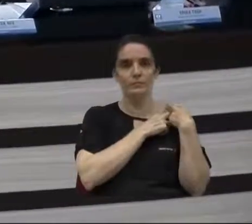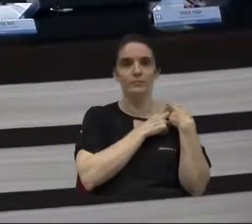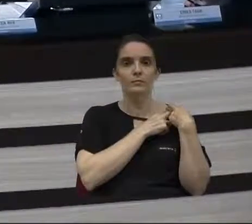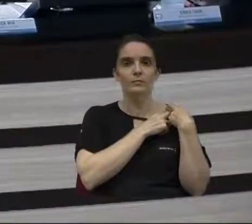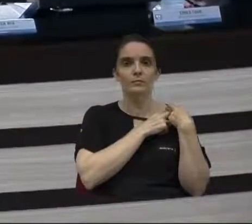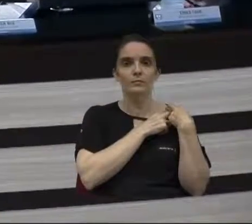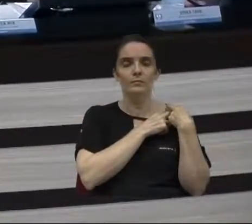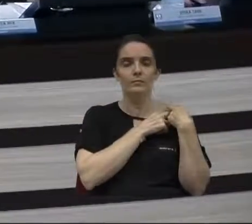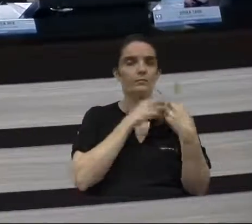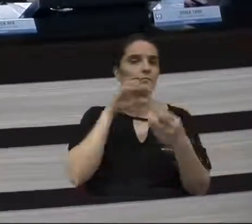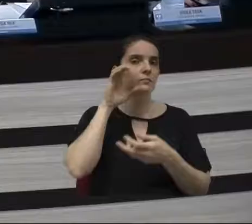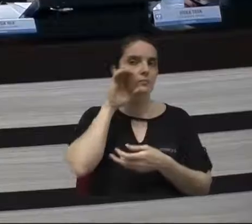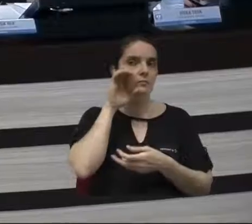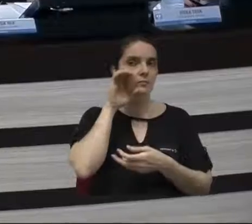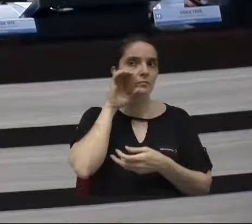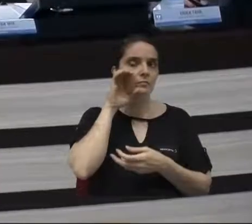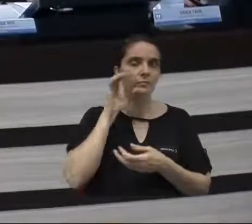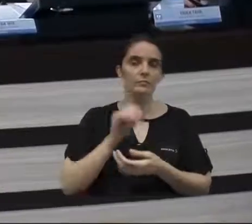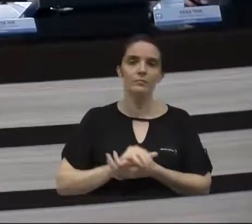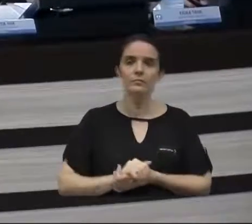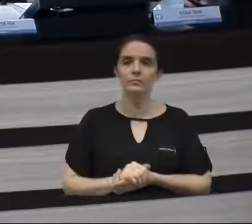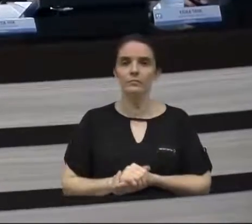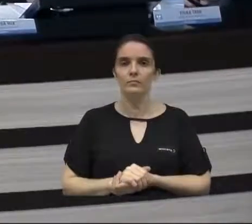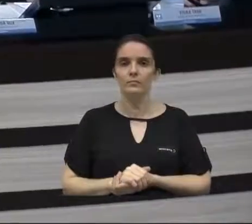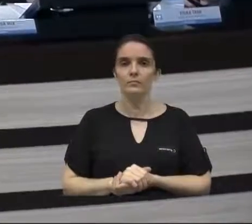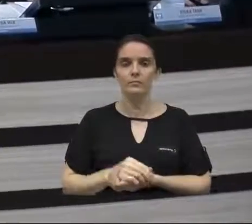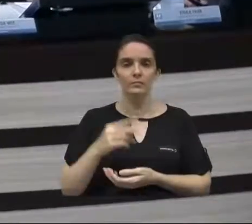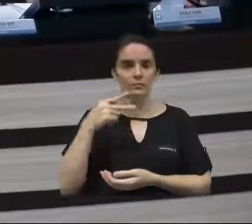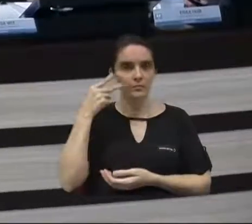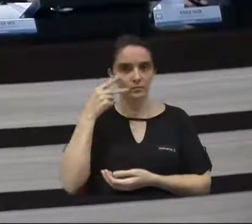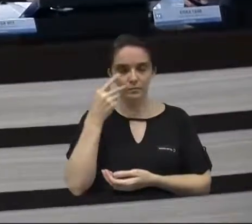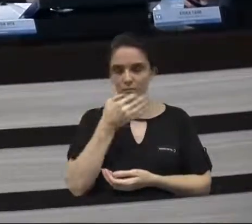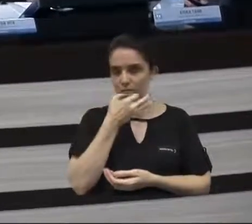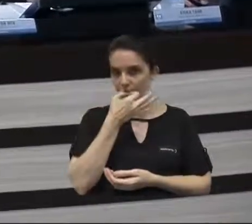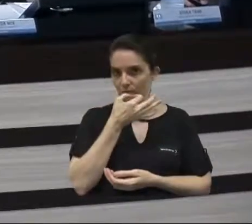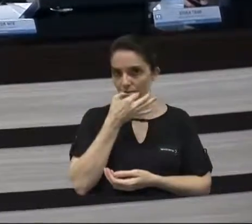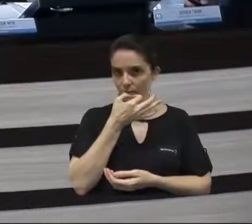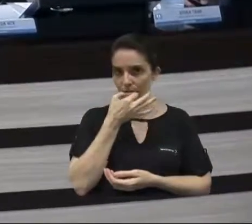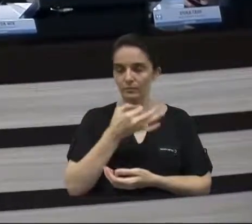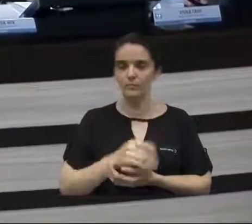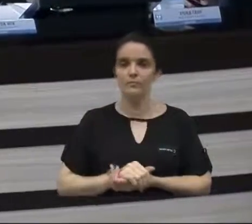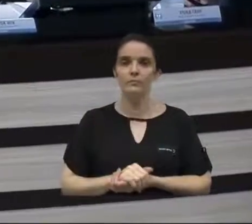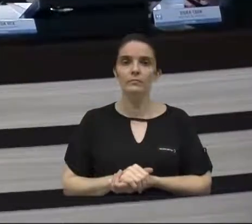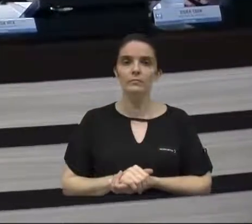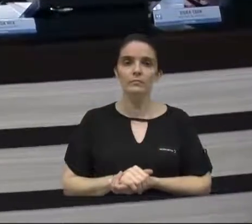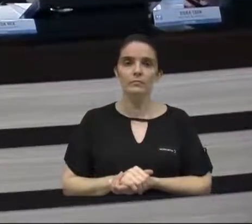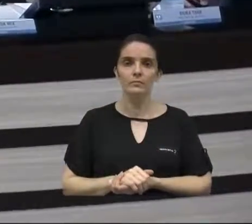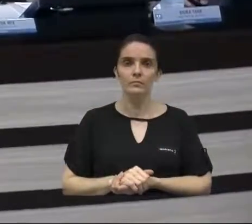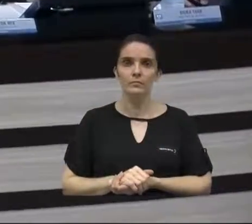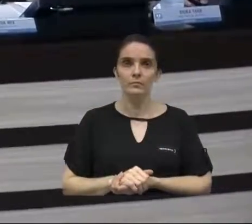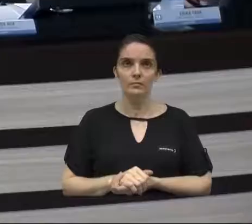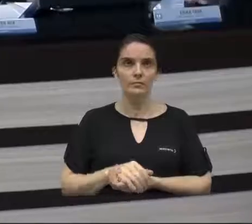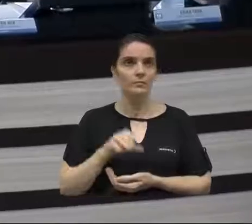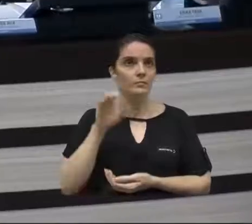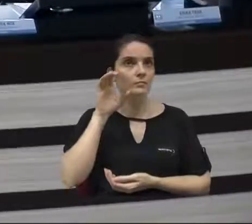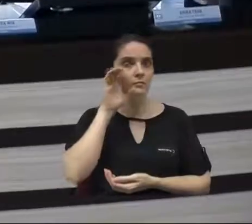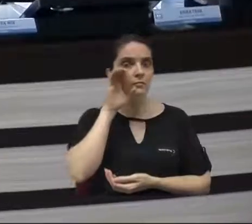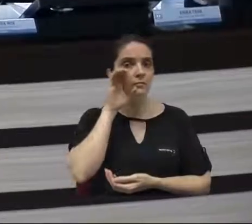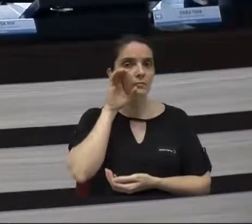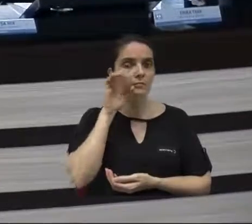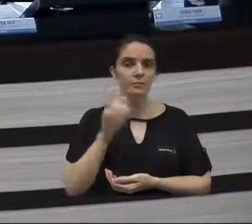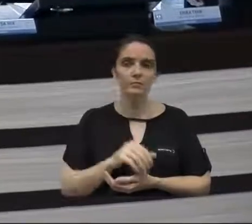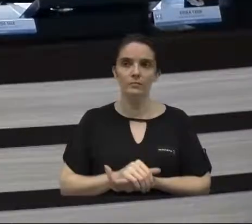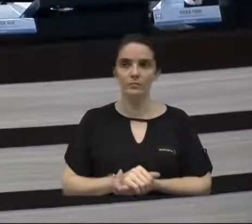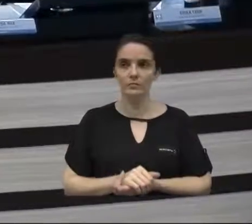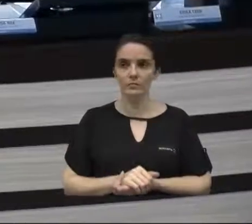vereadora Constância Berbit Dutra. Algum vereador deseja discutir? Sim, senhora presidente. Com a palavra, a vereadora